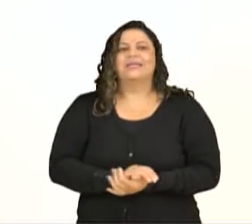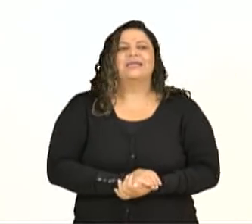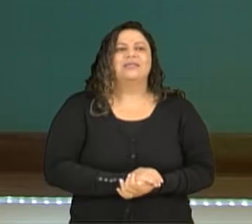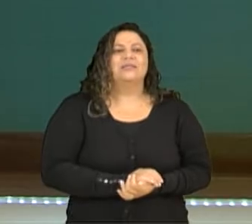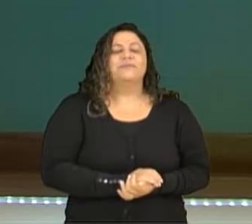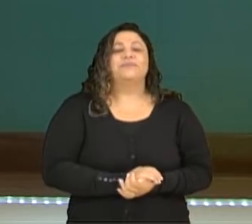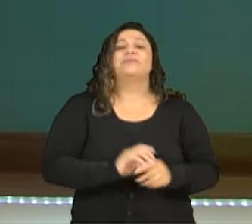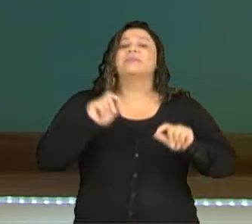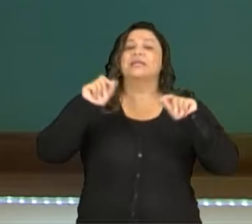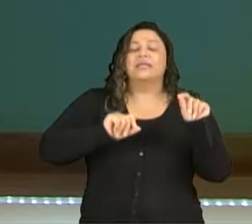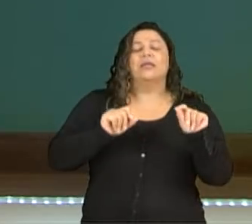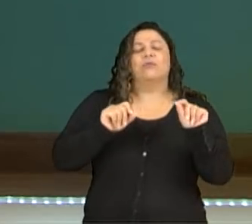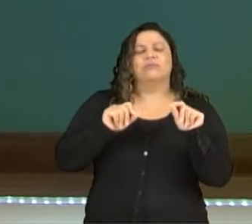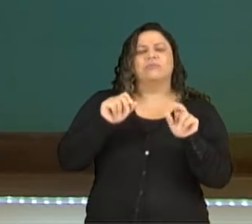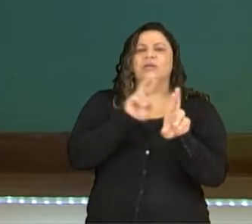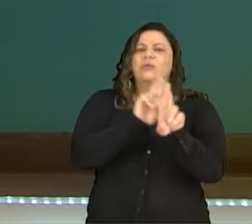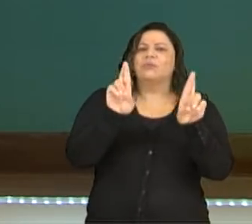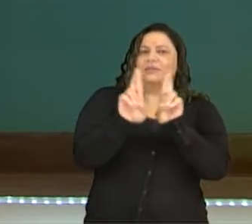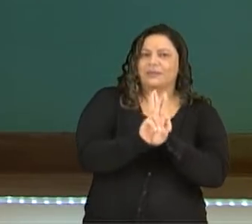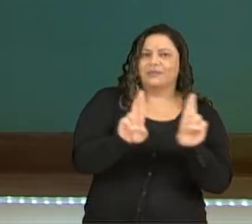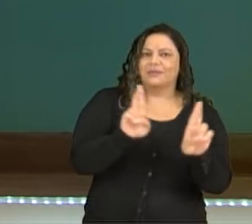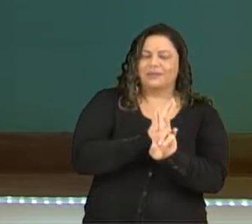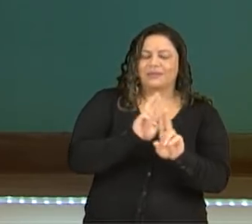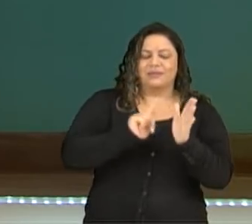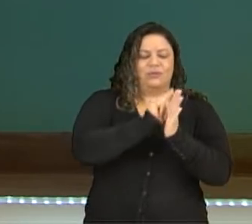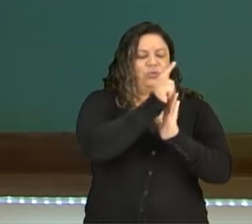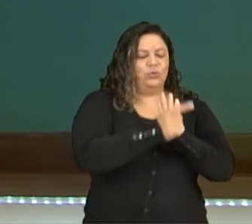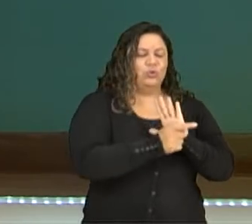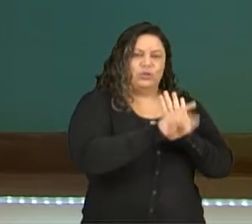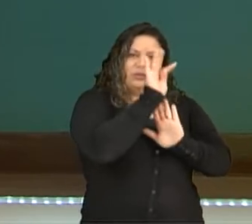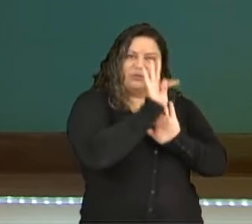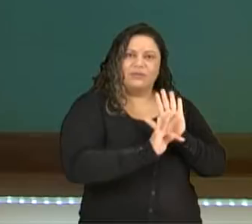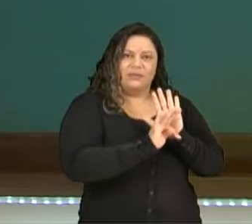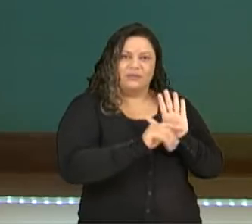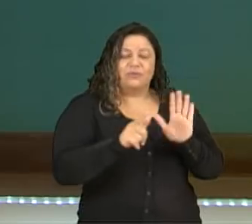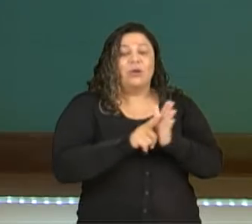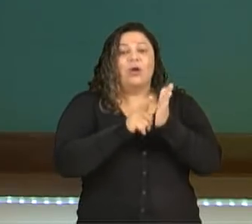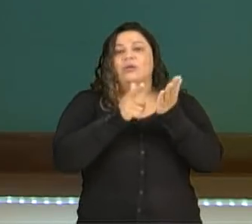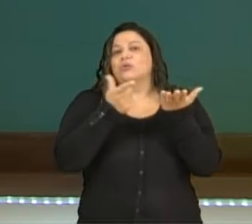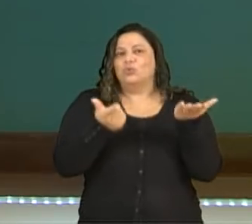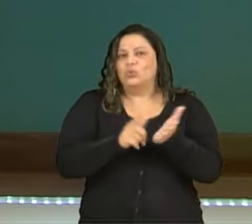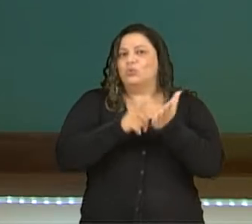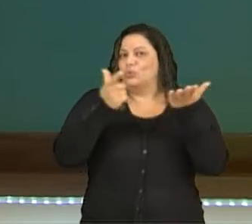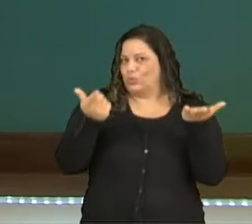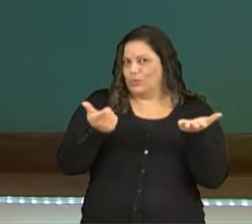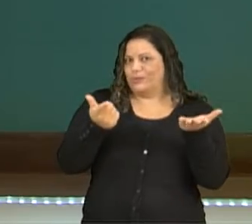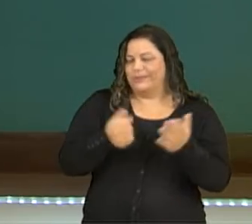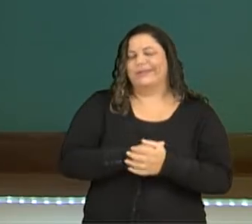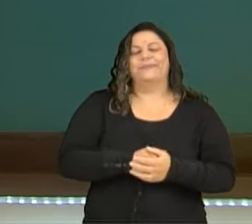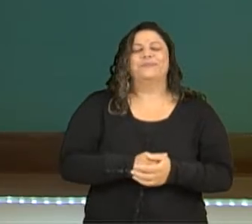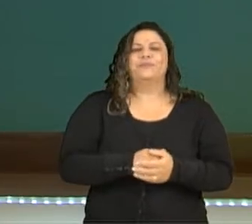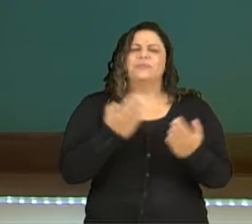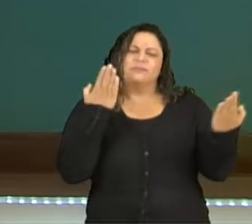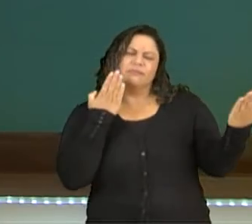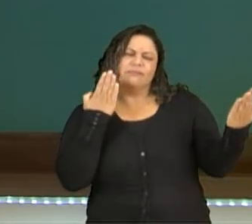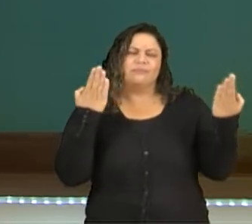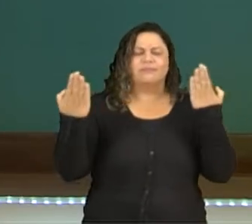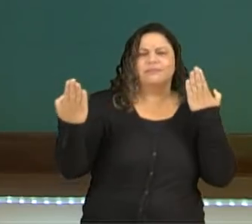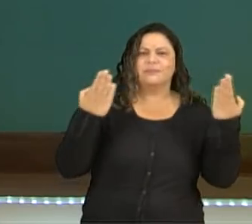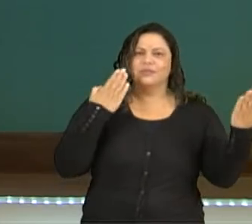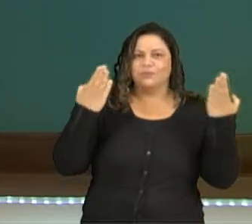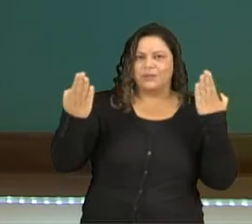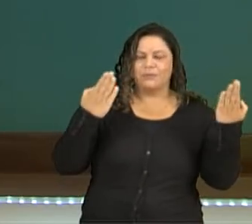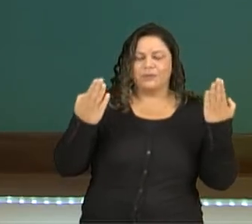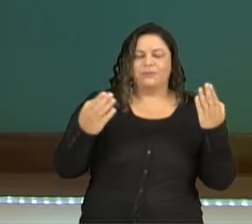a gente estabeleceu essa relação entre os gêneros textuais jornalísticos. Então, a gente comparou tanto a notícia quanto